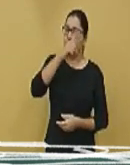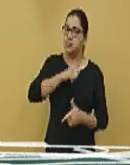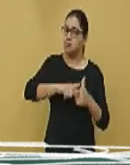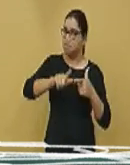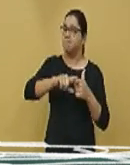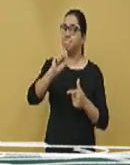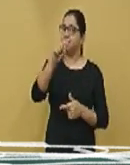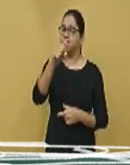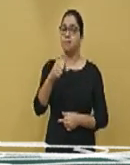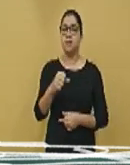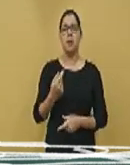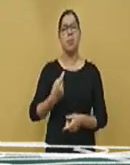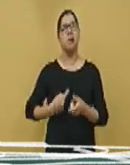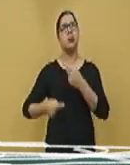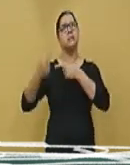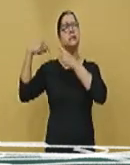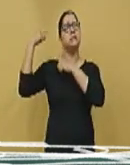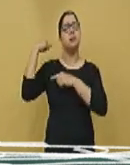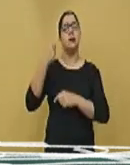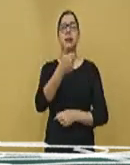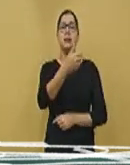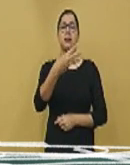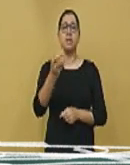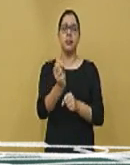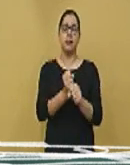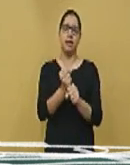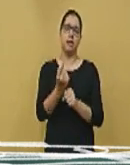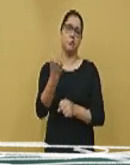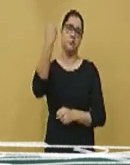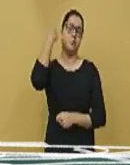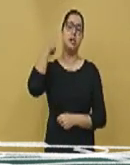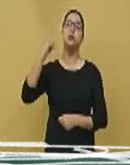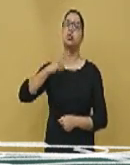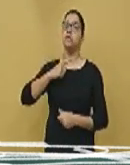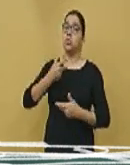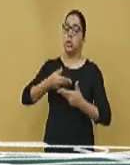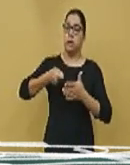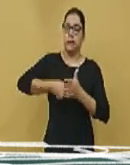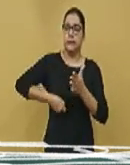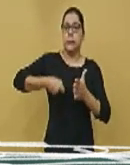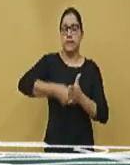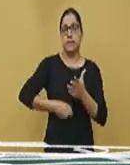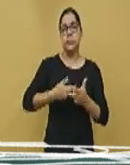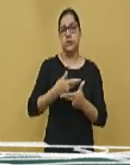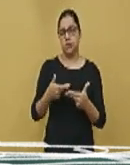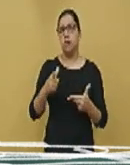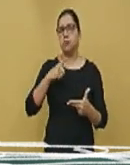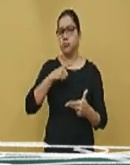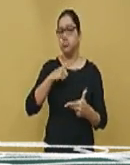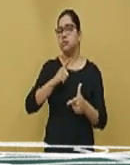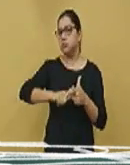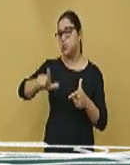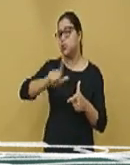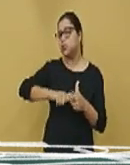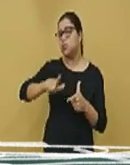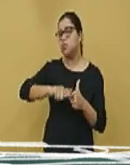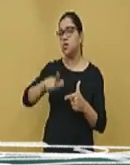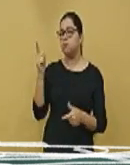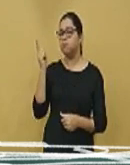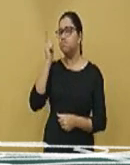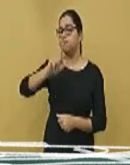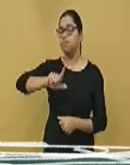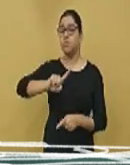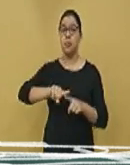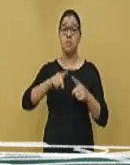atrás, tinha outras barreiras, outros desafios a enfrentar. Essa que nós estamos vivenciando hoje tem as